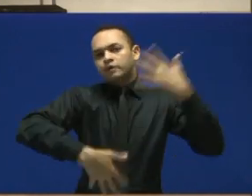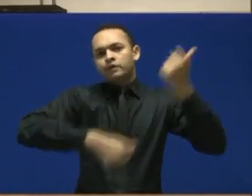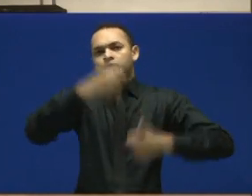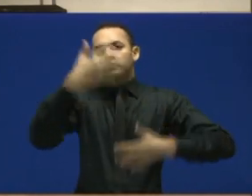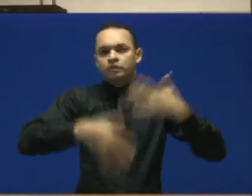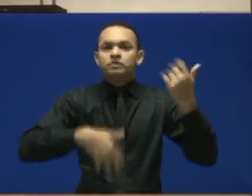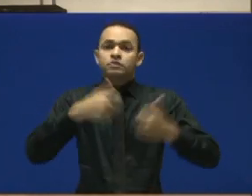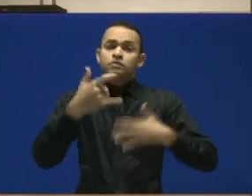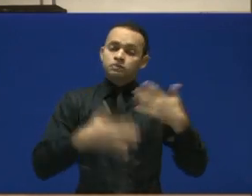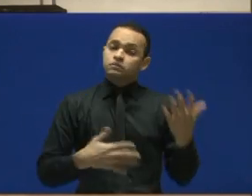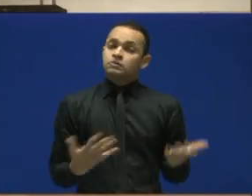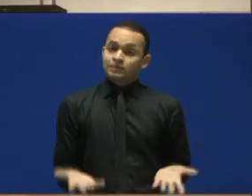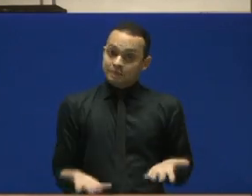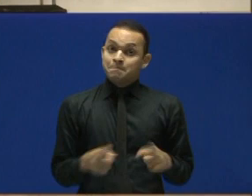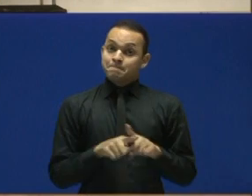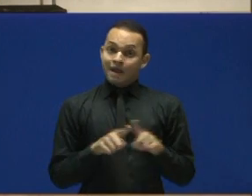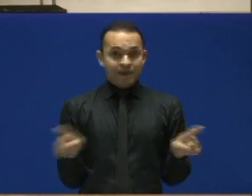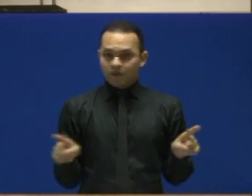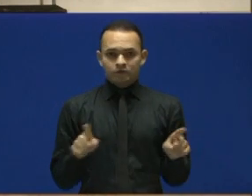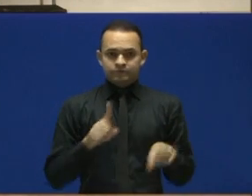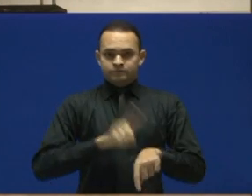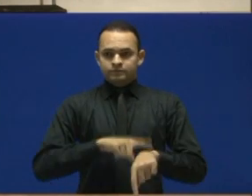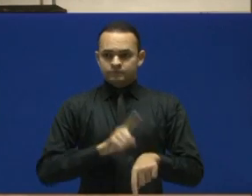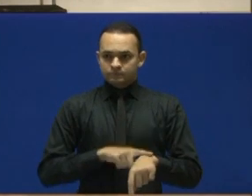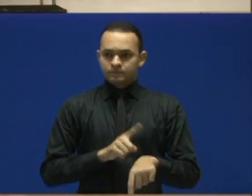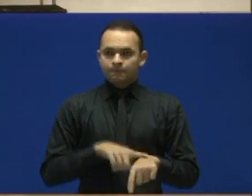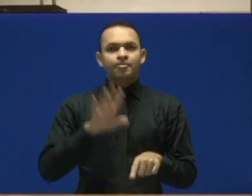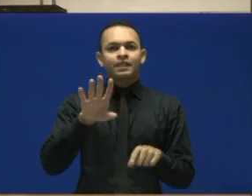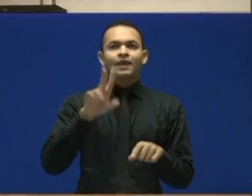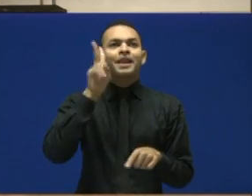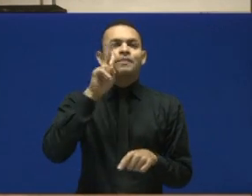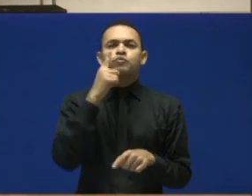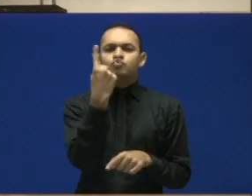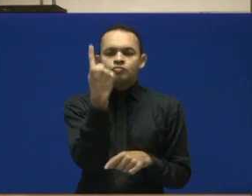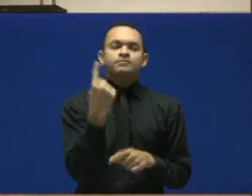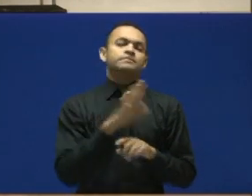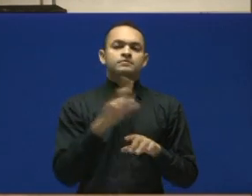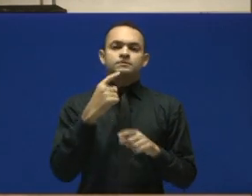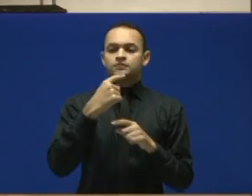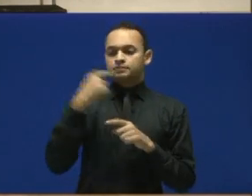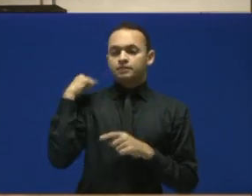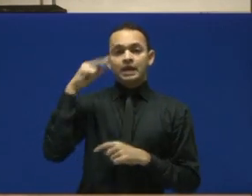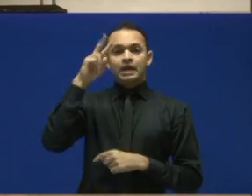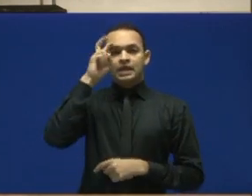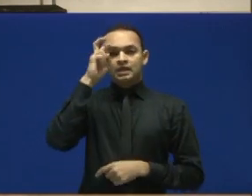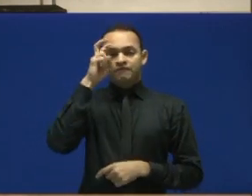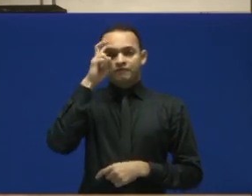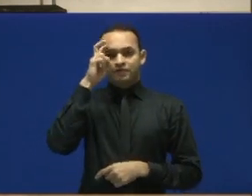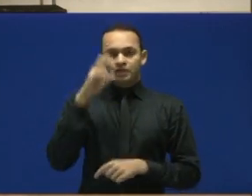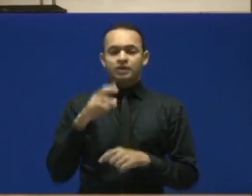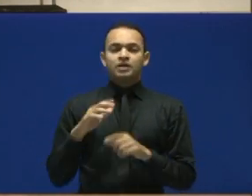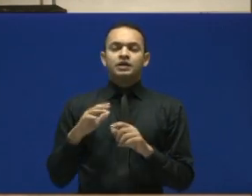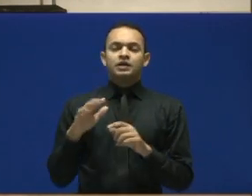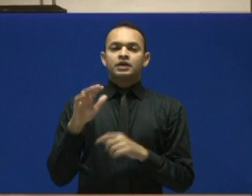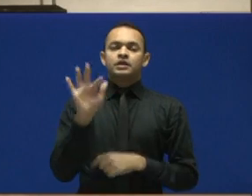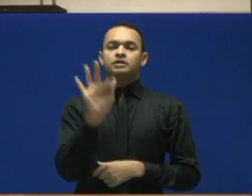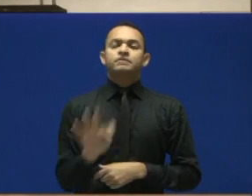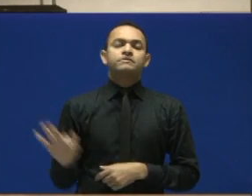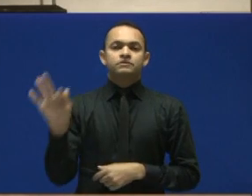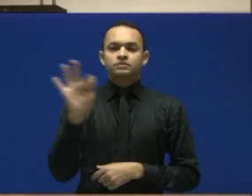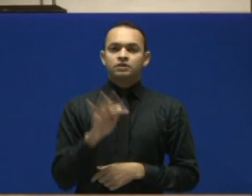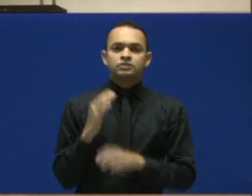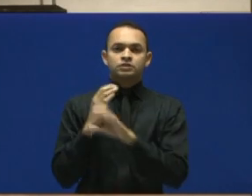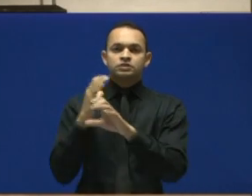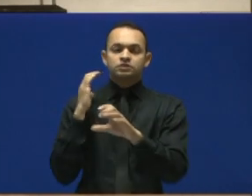conduzem né só para lembrar um na quinta feira passada na faculdade na escola de engenharia civil ambiental os